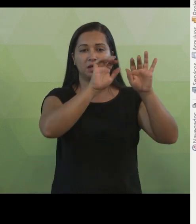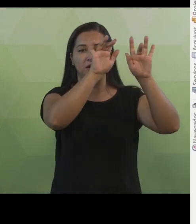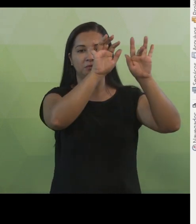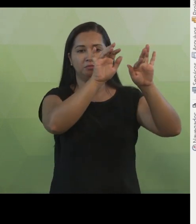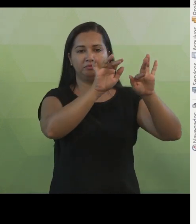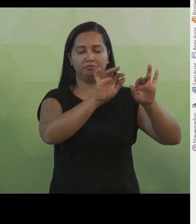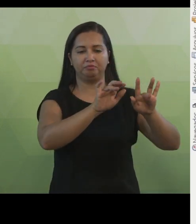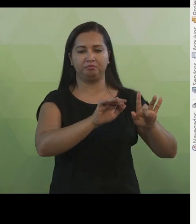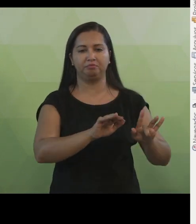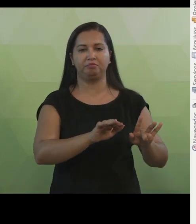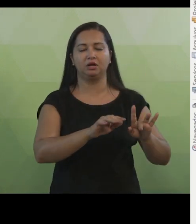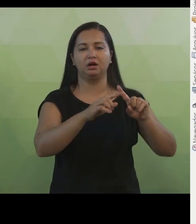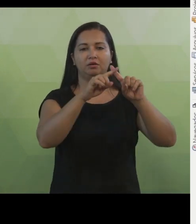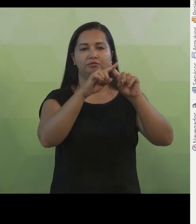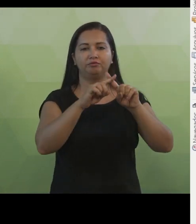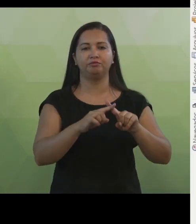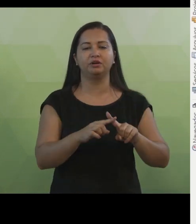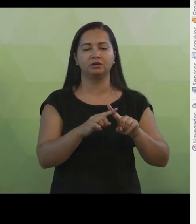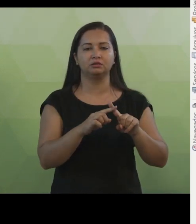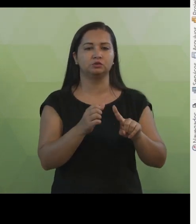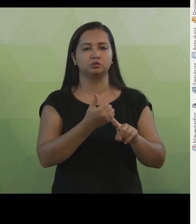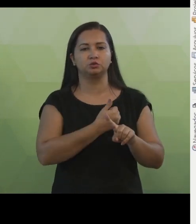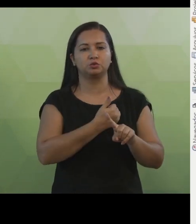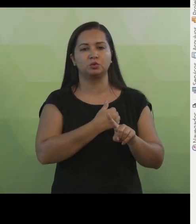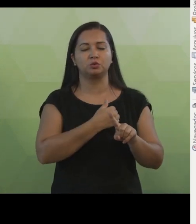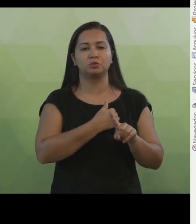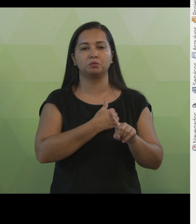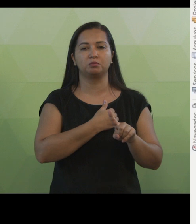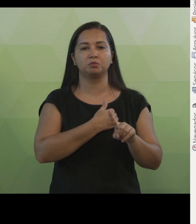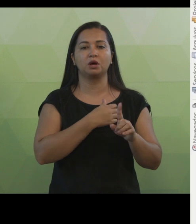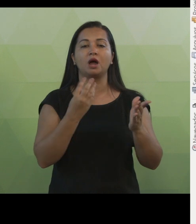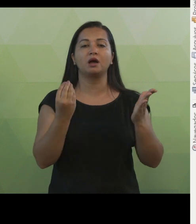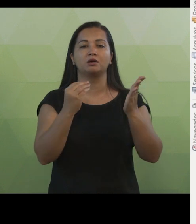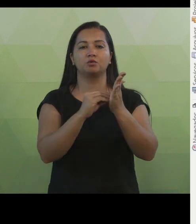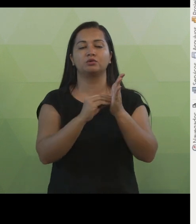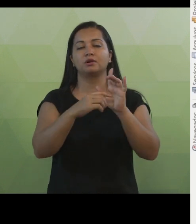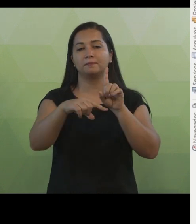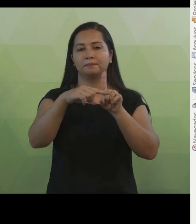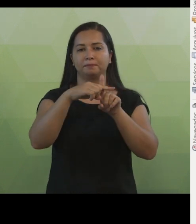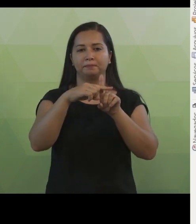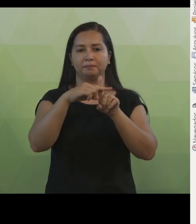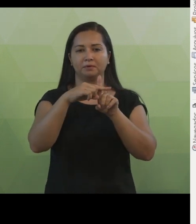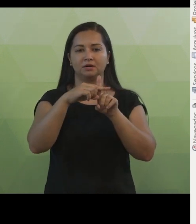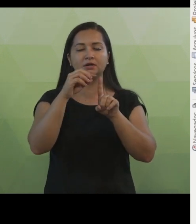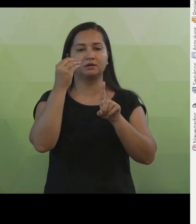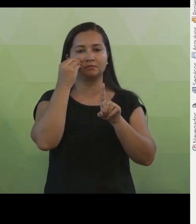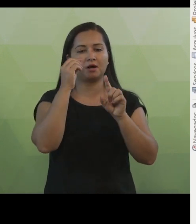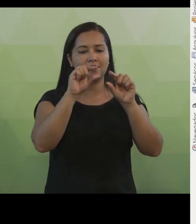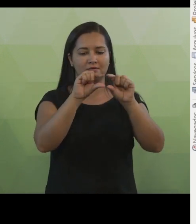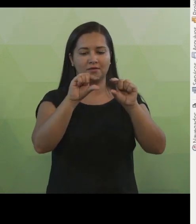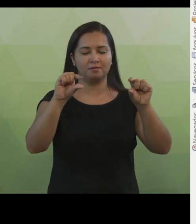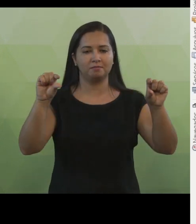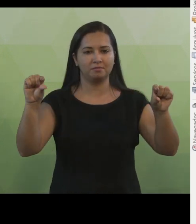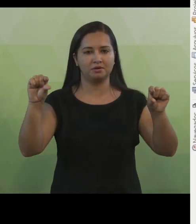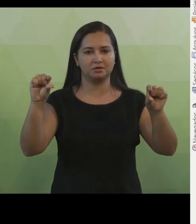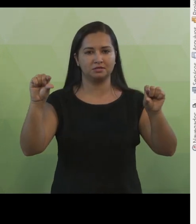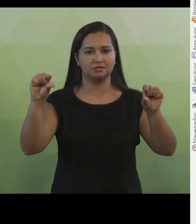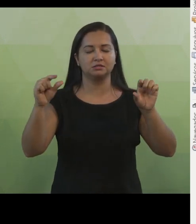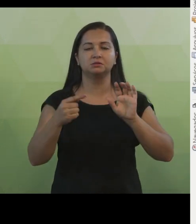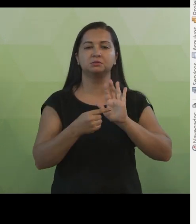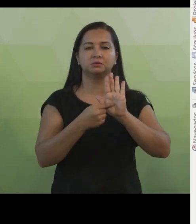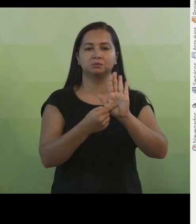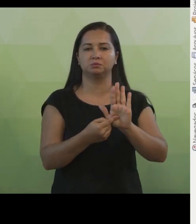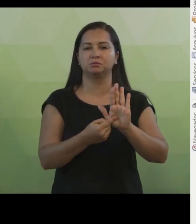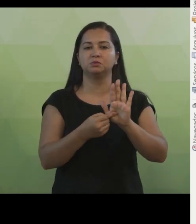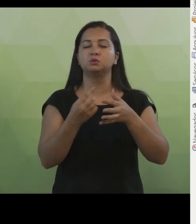while auxiliar menor ou igual a 9, que é o último valor que a gente vai